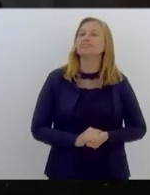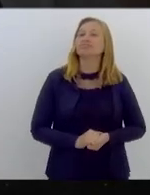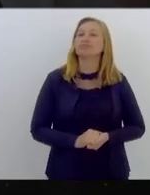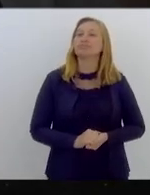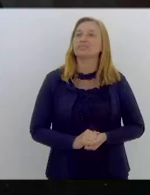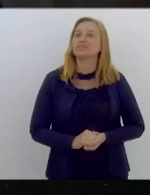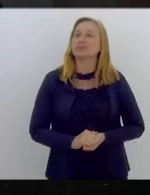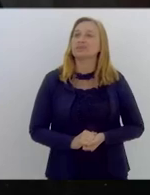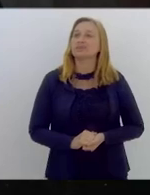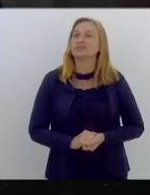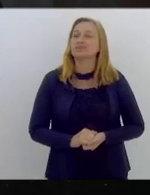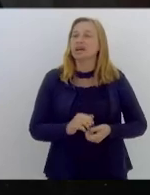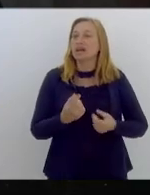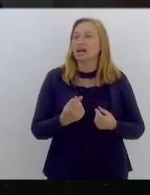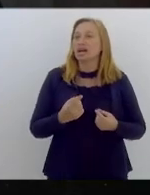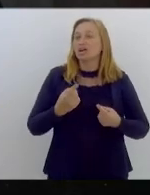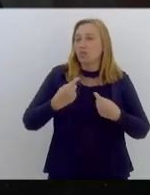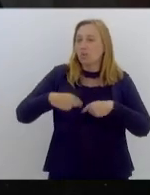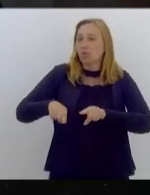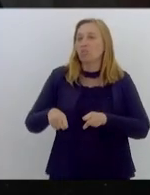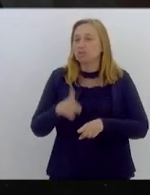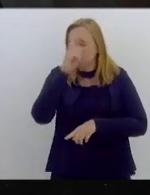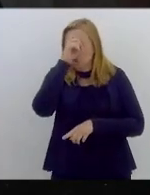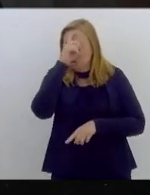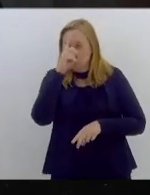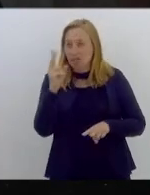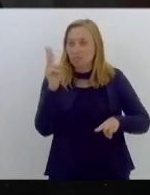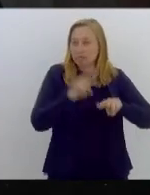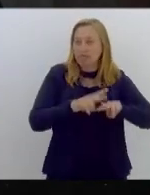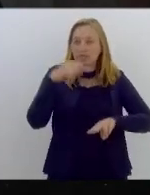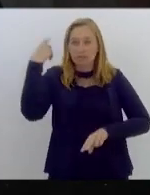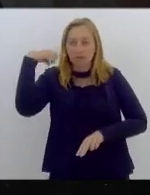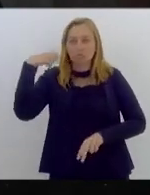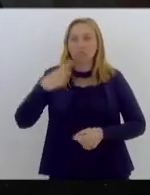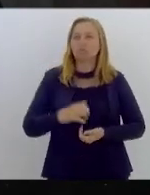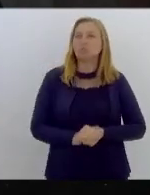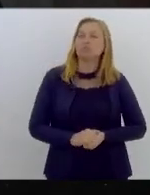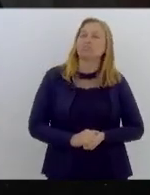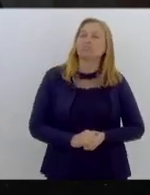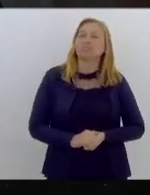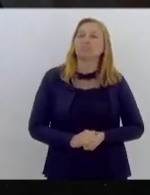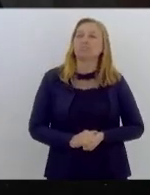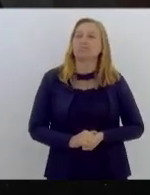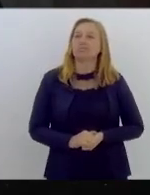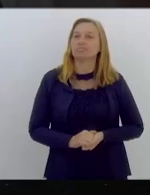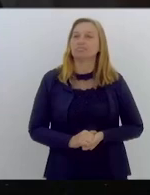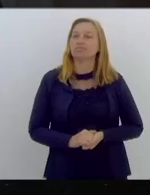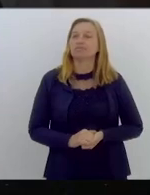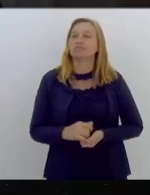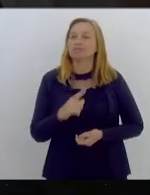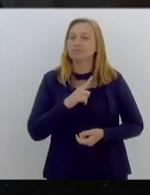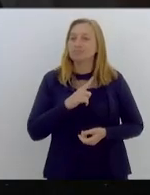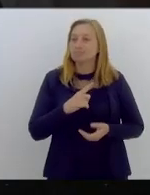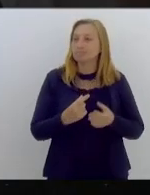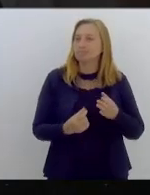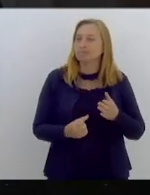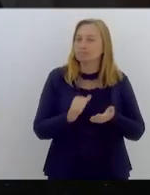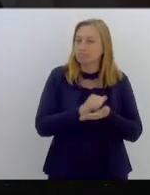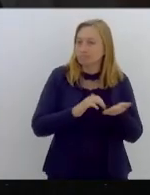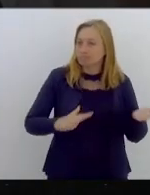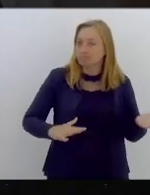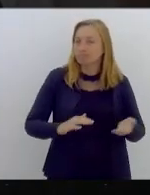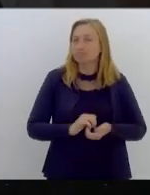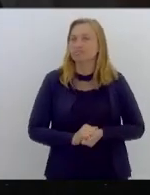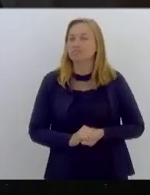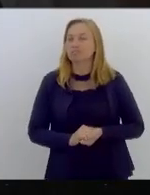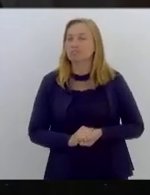a luta antimanicomial, com terapêuticas que emancipam, que promovem atividades, que exploram,